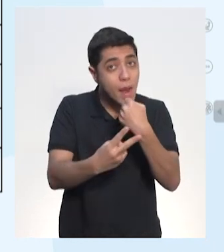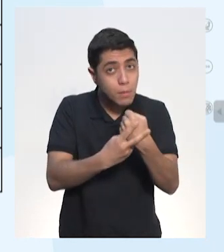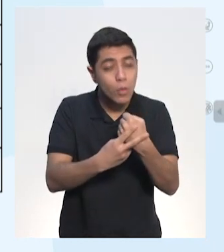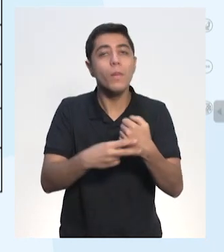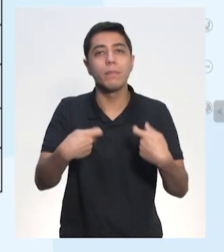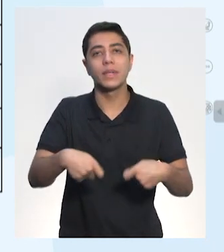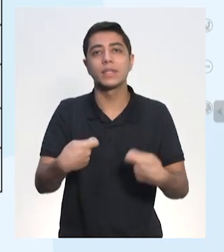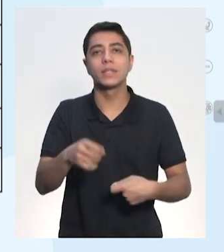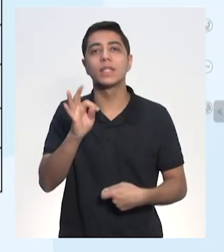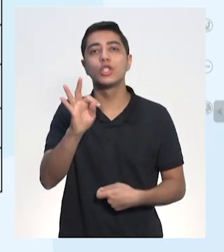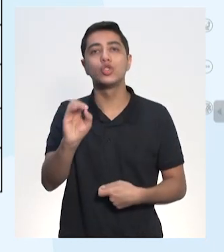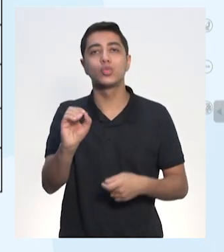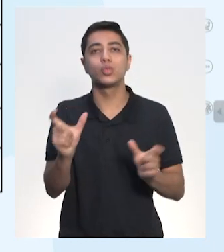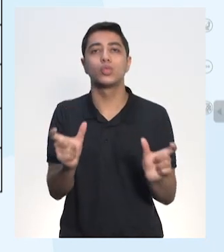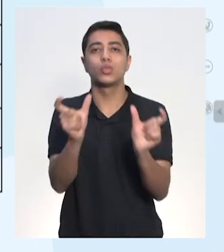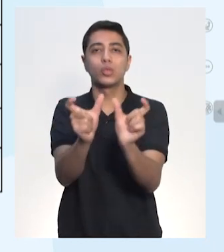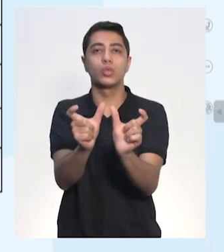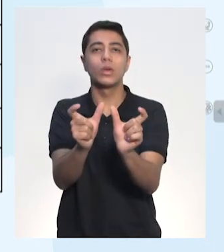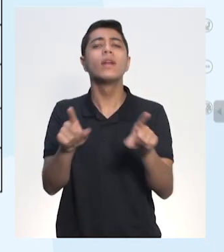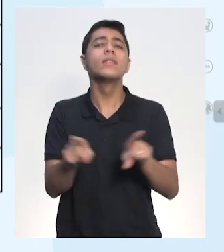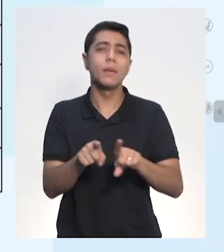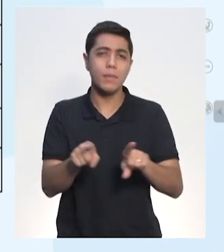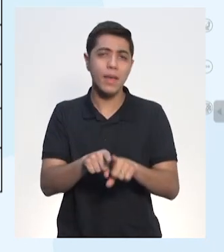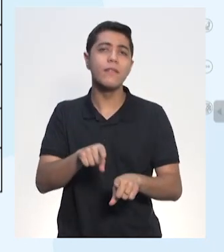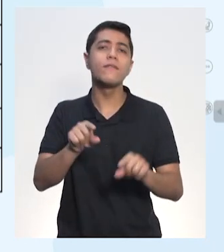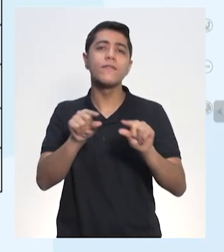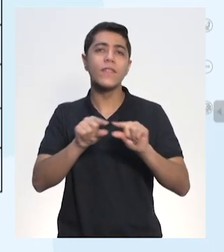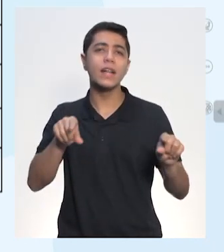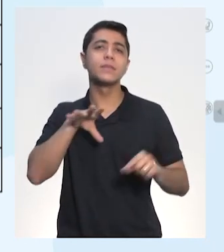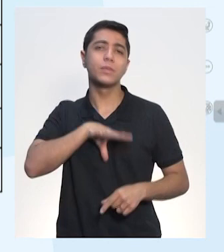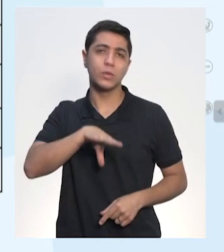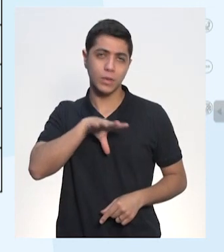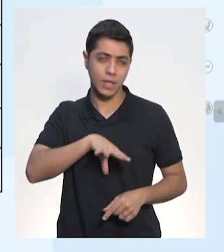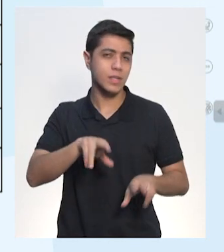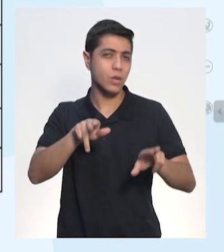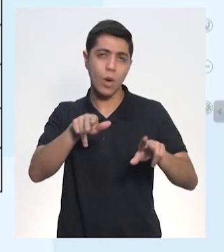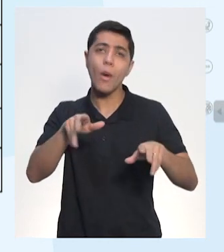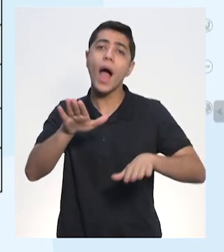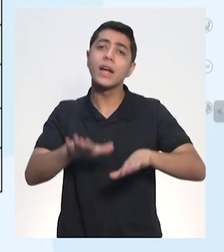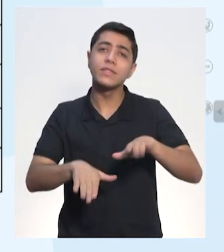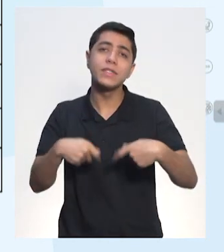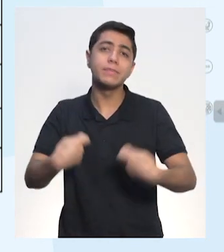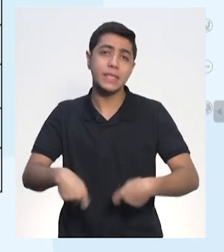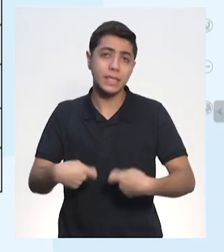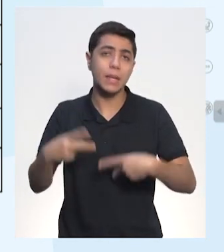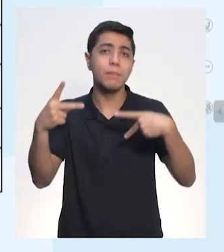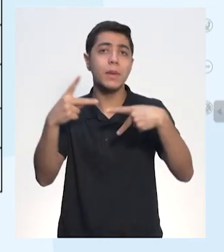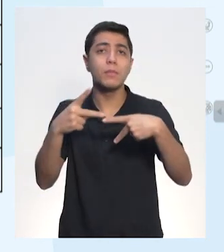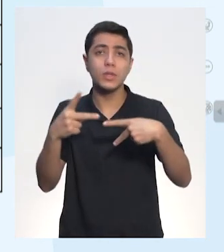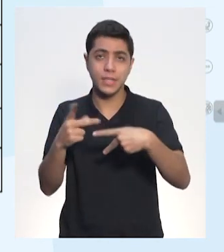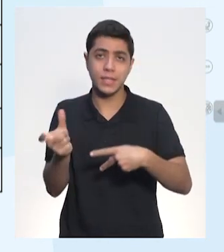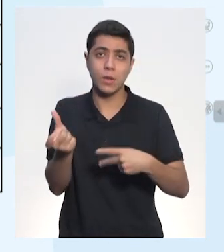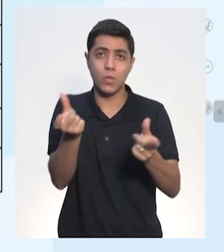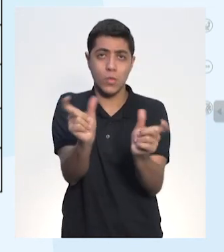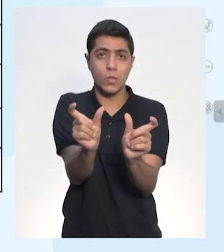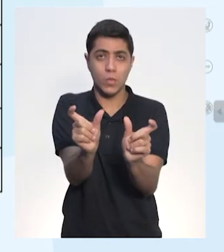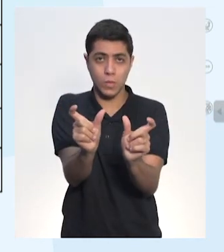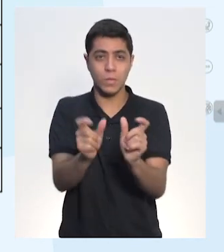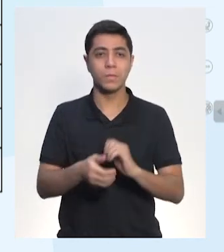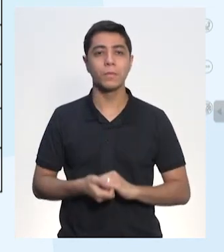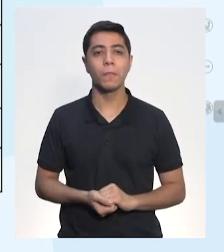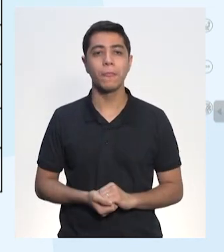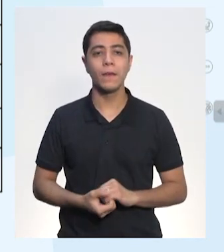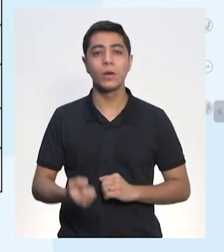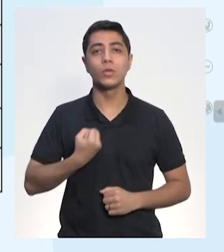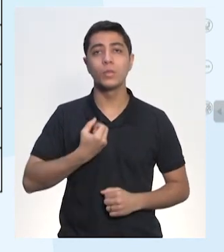nisso. Mas a gente faz em português também, né? Alguns verbos precisam da preposição. A 2. We need electrical energy